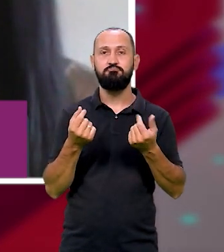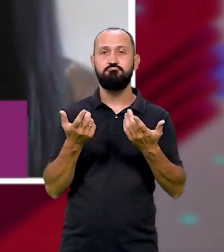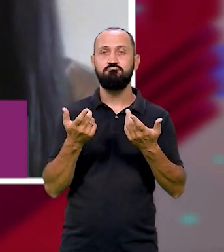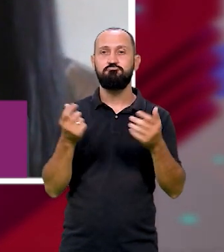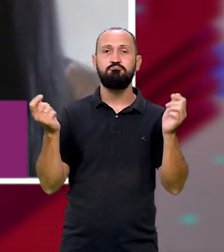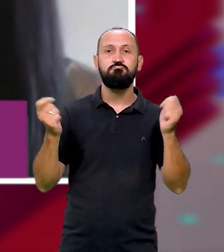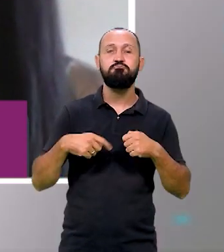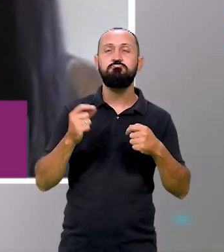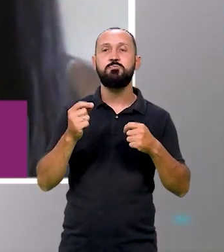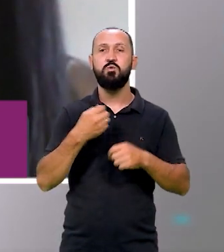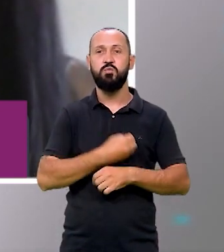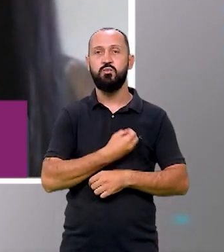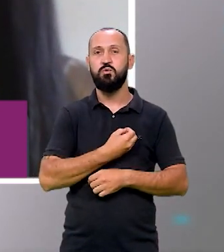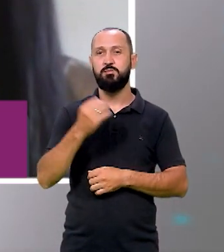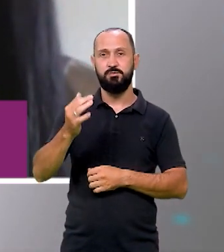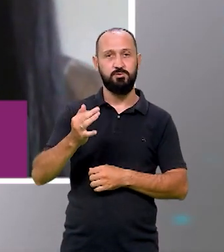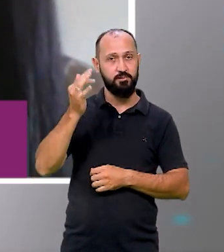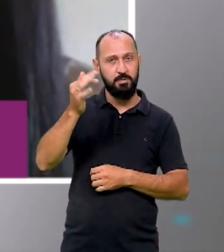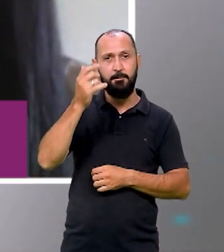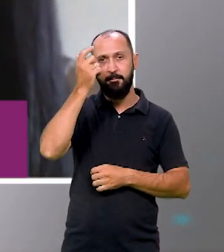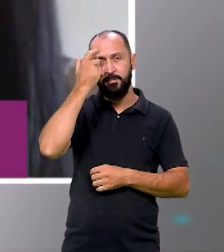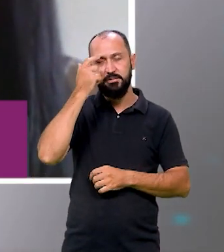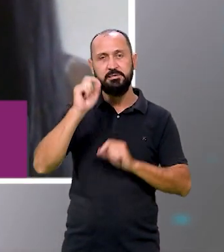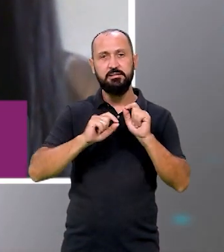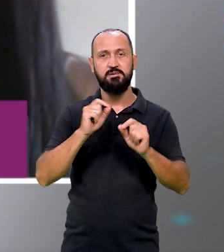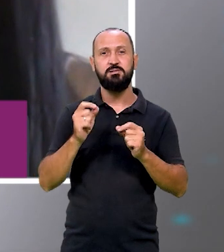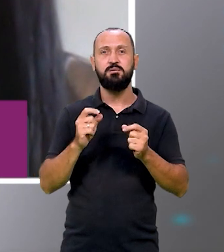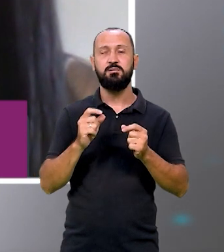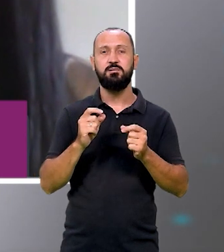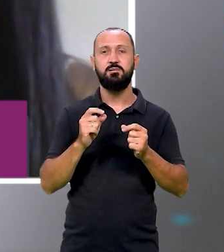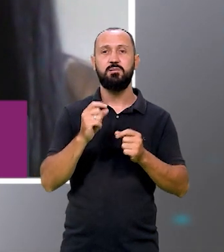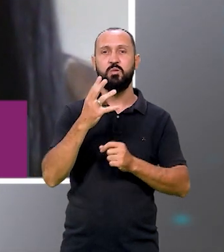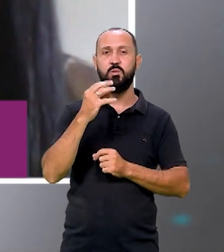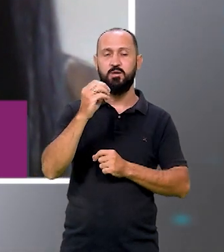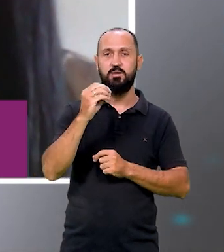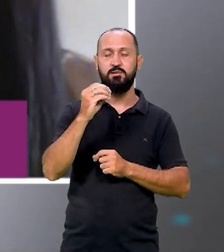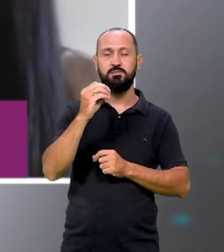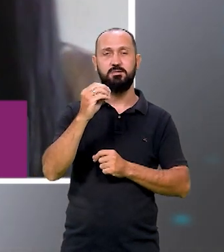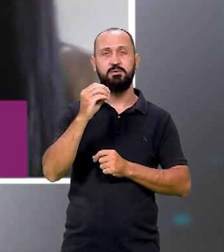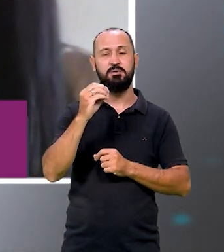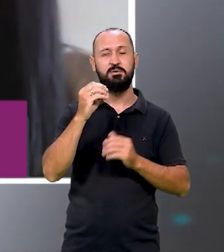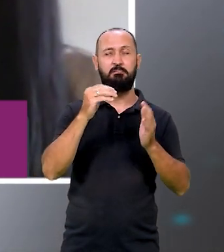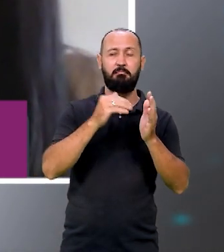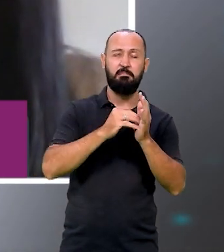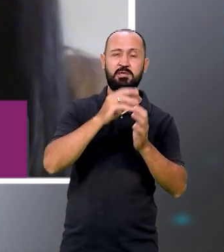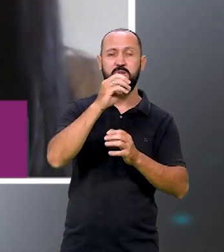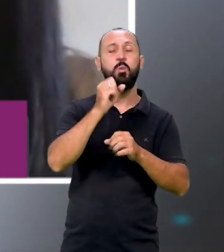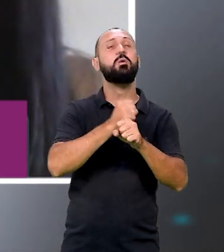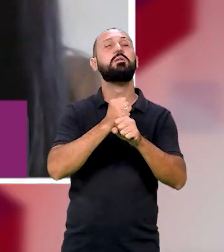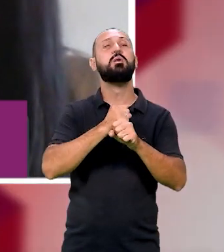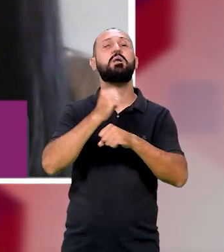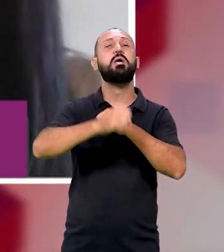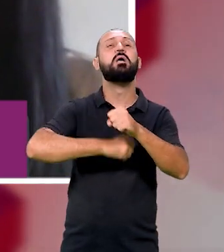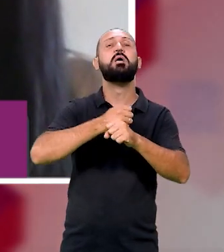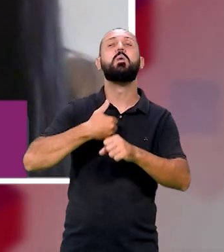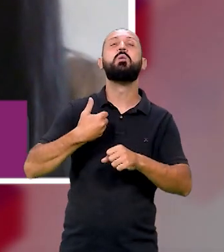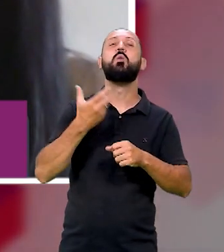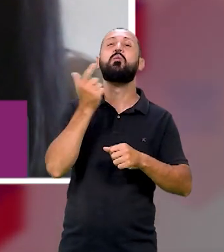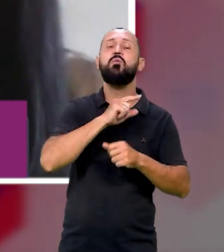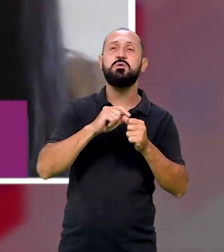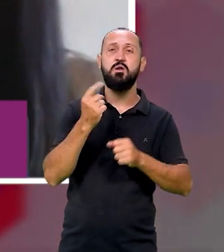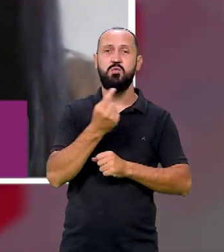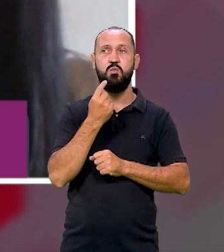tem imunidade muito sensível, você não vai conseguir iniciar uma atividade física. E quando a gente pensa em verão e corpo do verão, né, como as